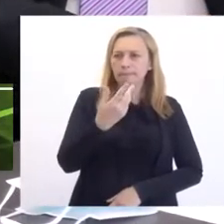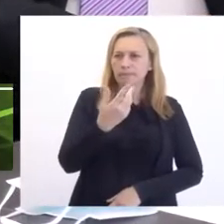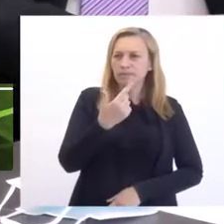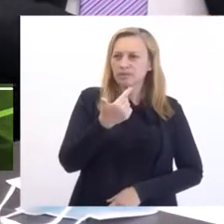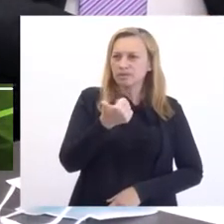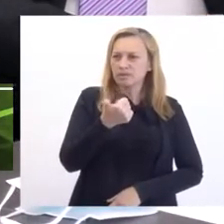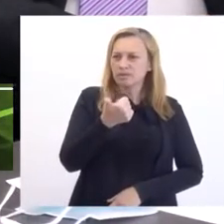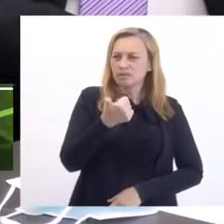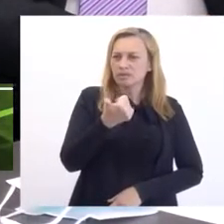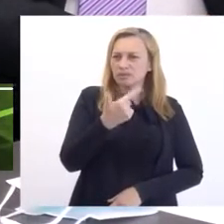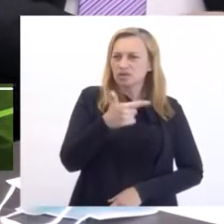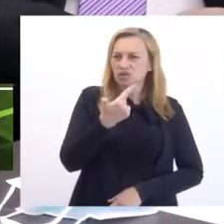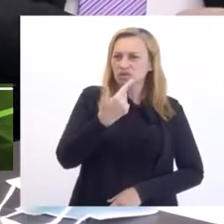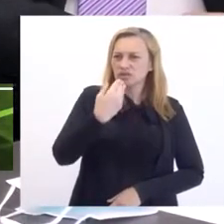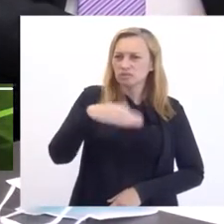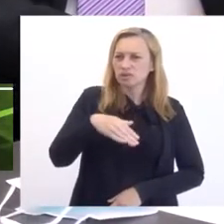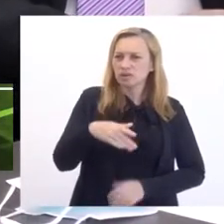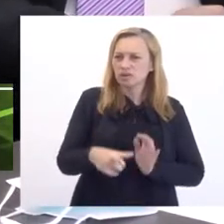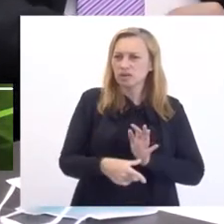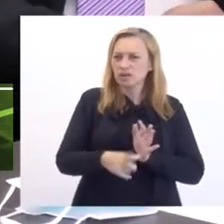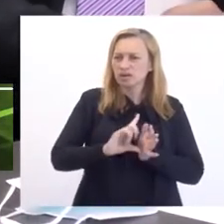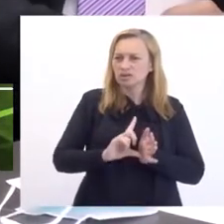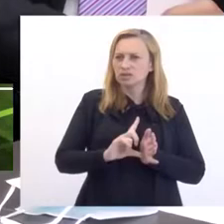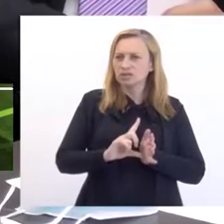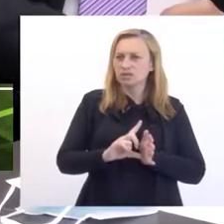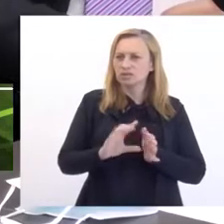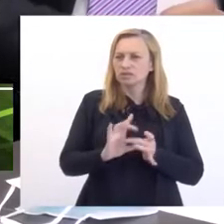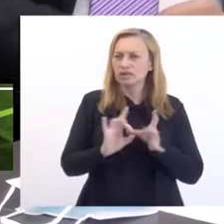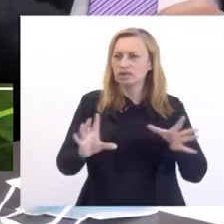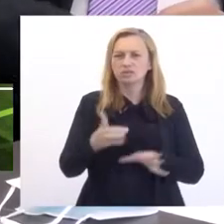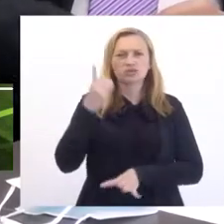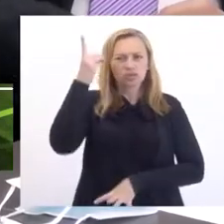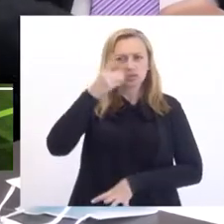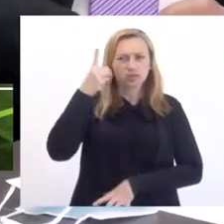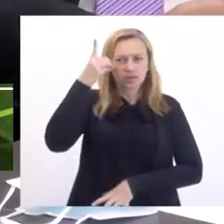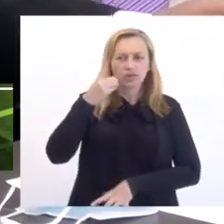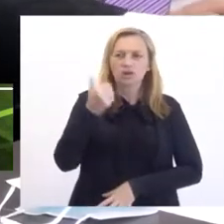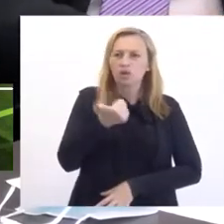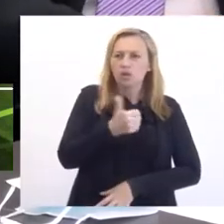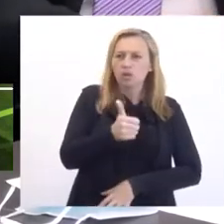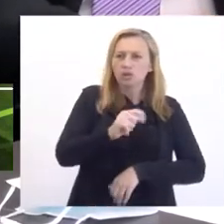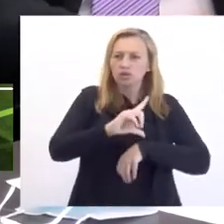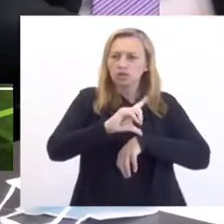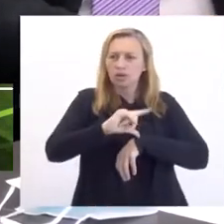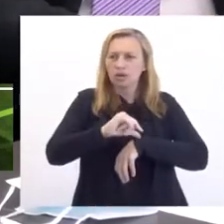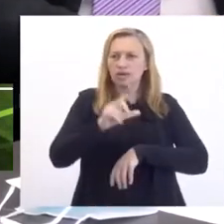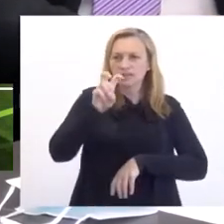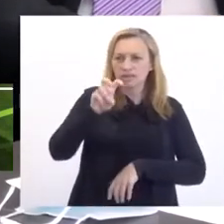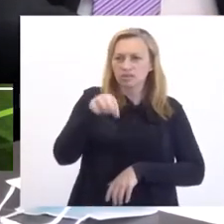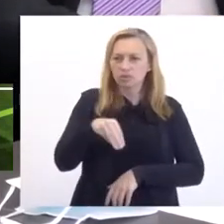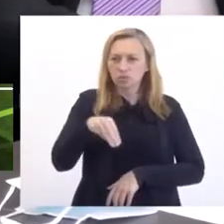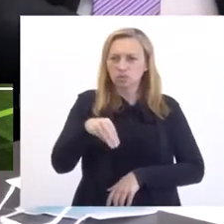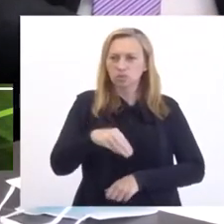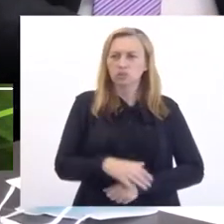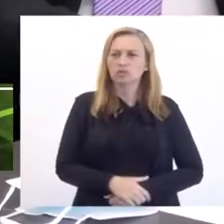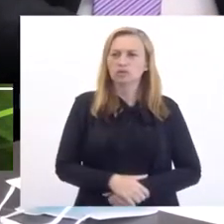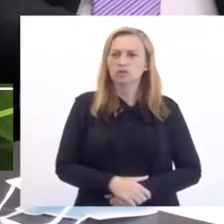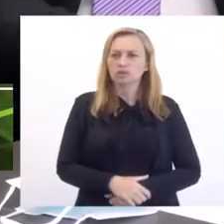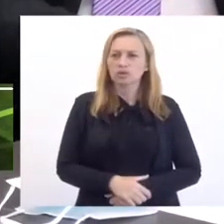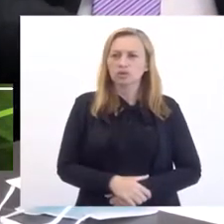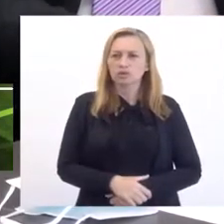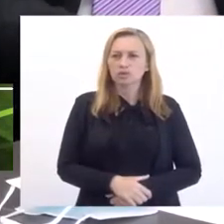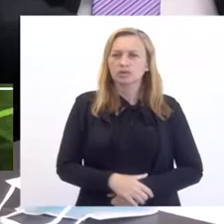No caso, antecipou com autorização dos deputados para 11 horas e 5 minutos, de